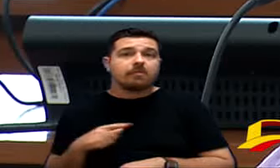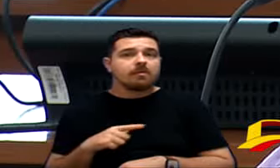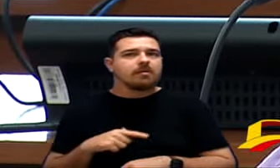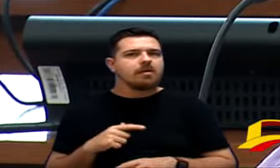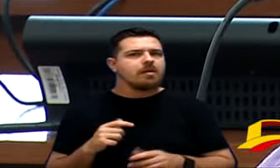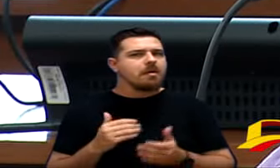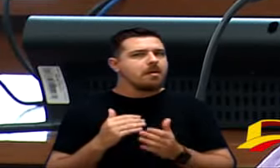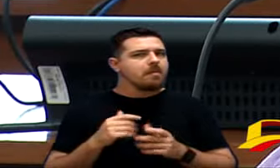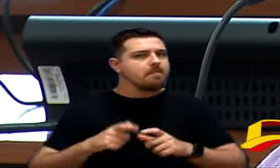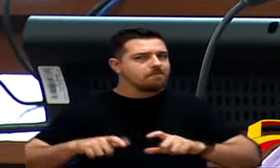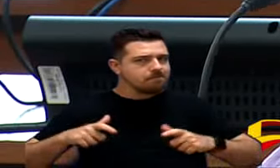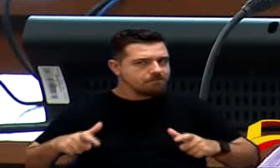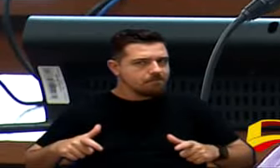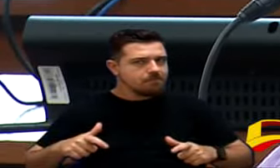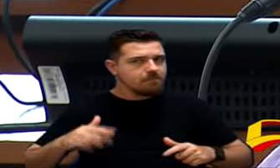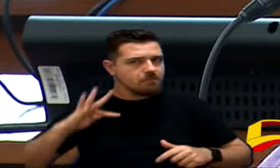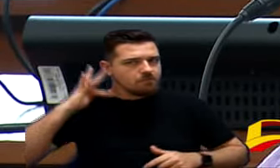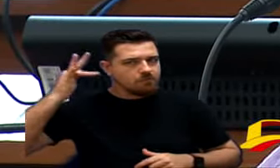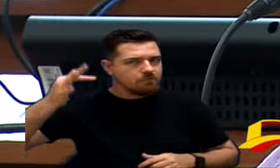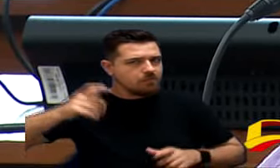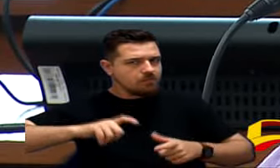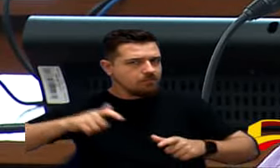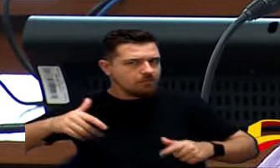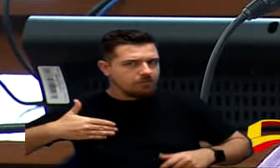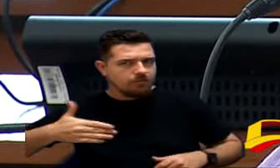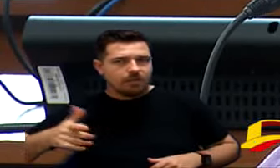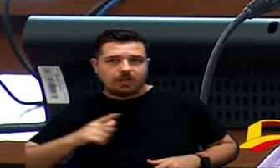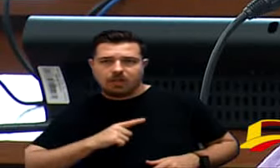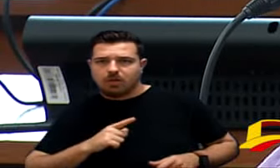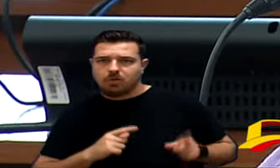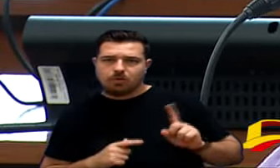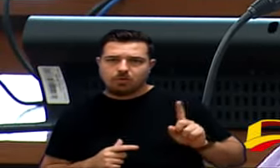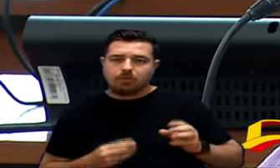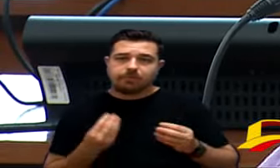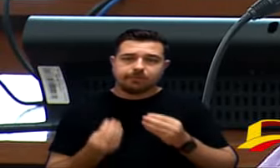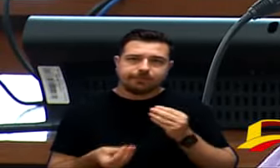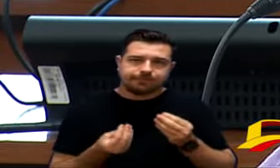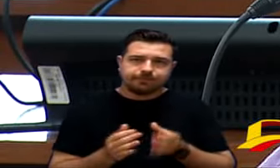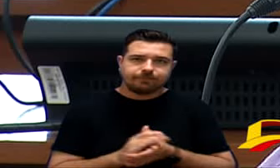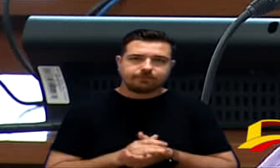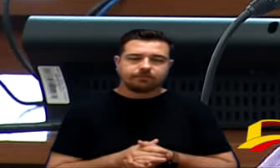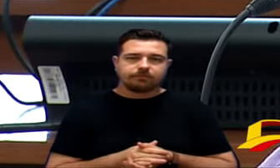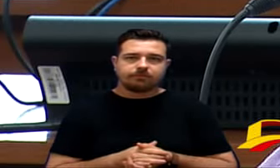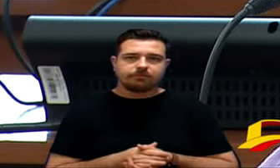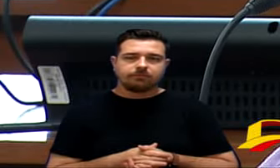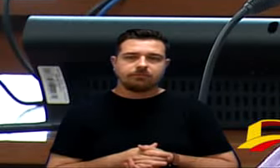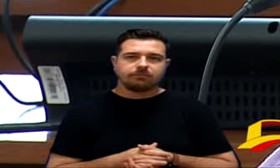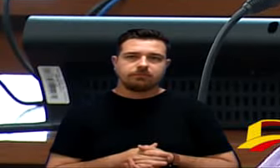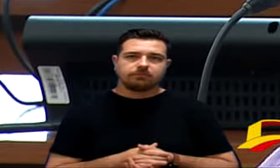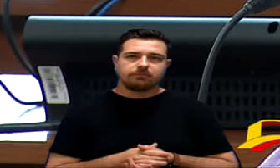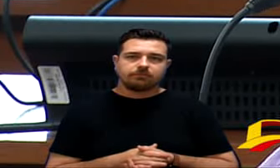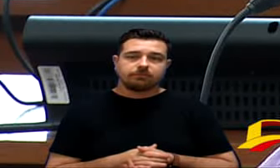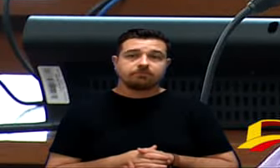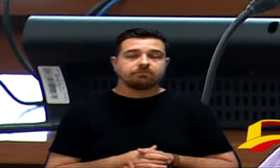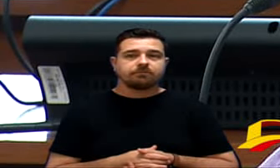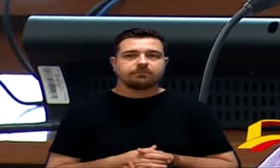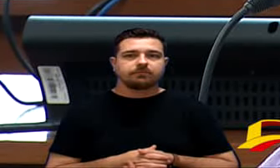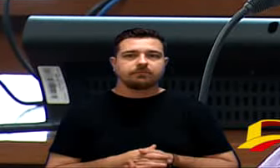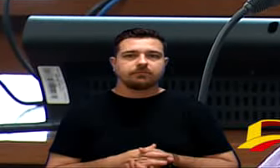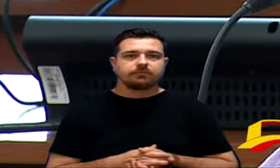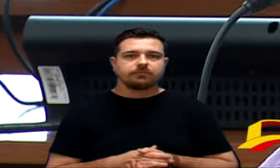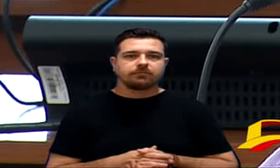de se há alguma ampliação a médio e longo prazo desse serviço pra comunidade principalmente para as